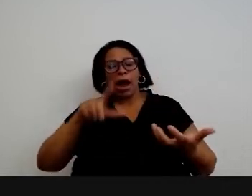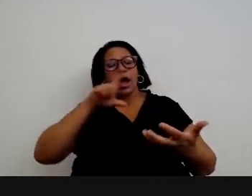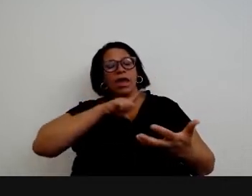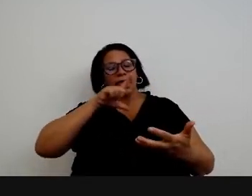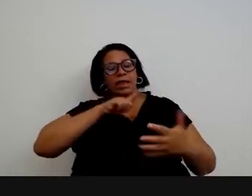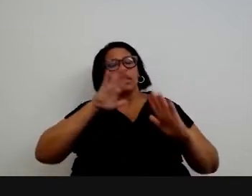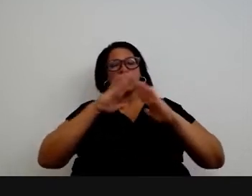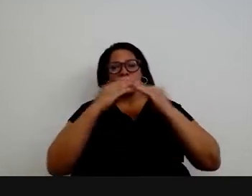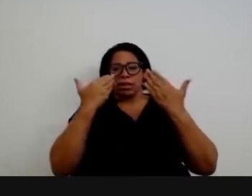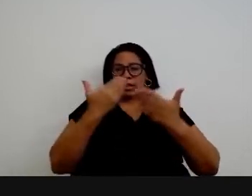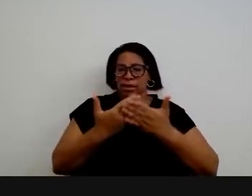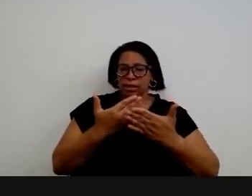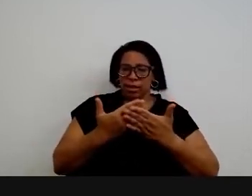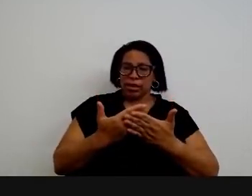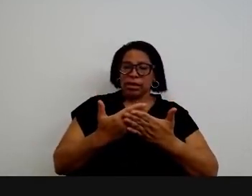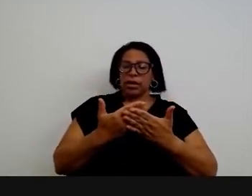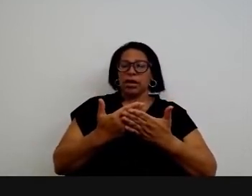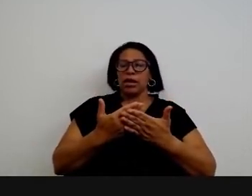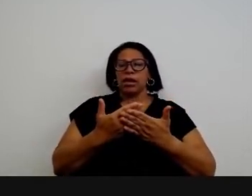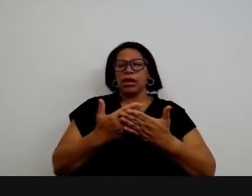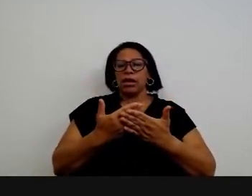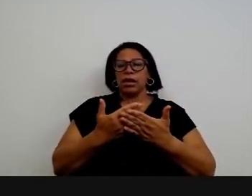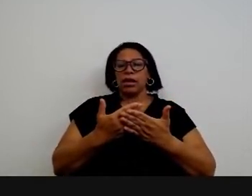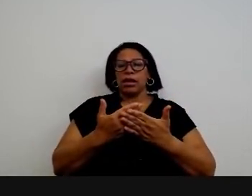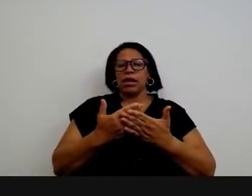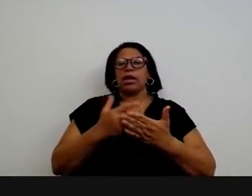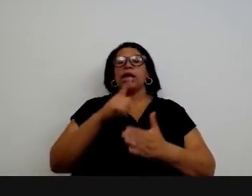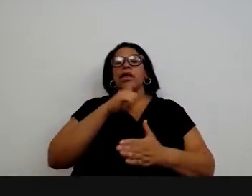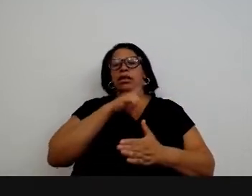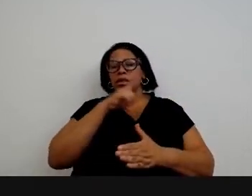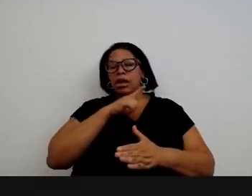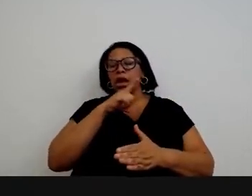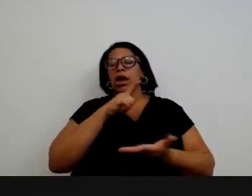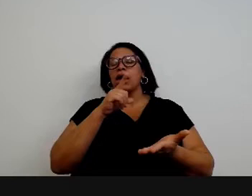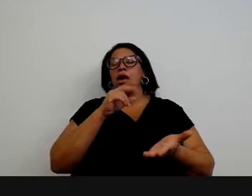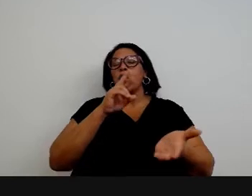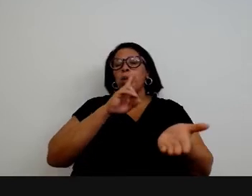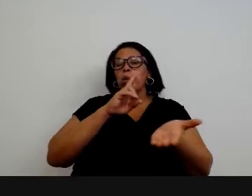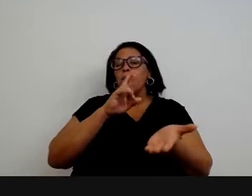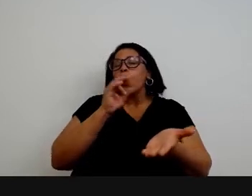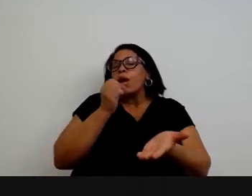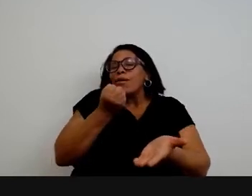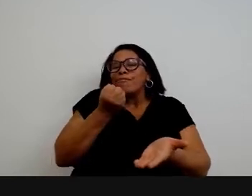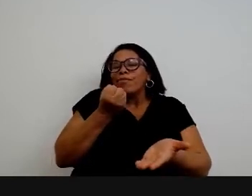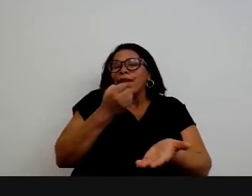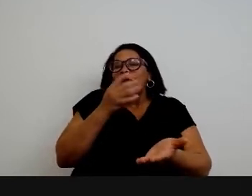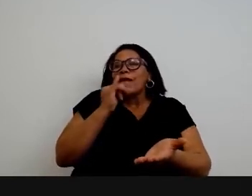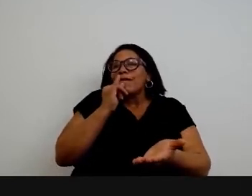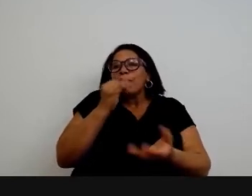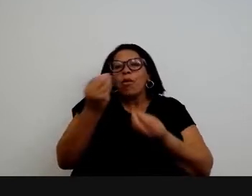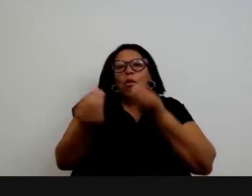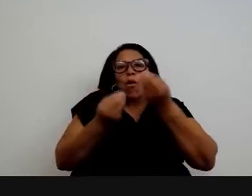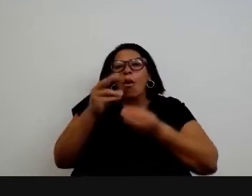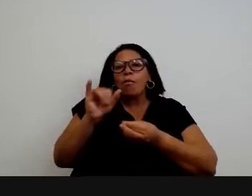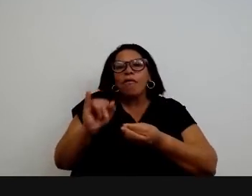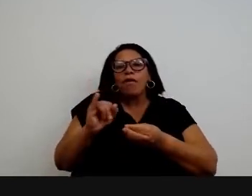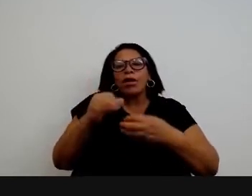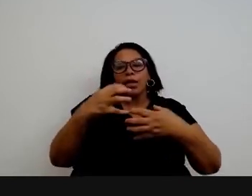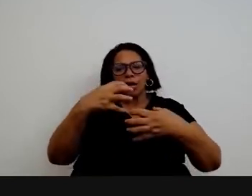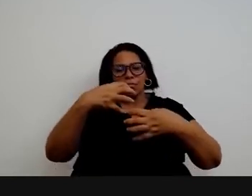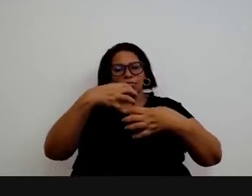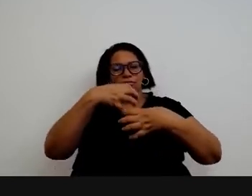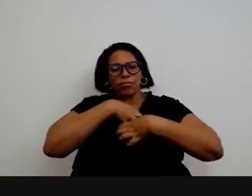possuem escolas, dá o tom do ritmo da escola. Então, é incomum existir